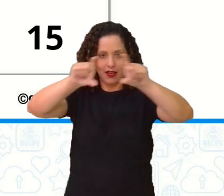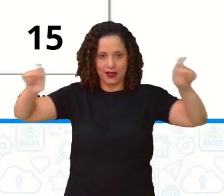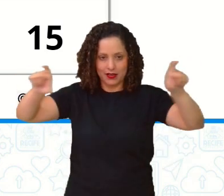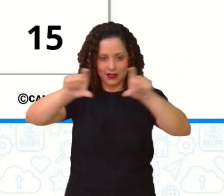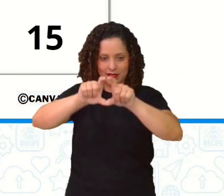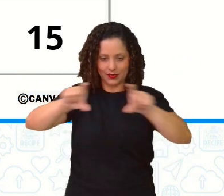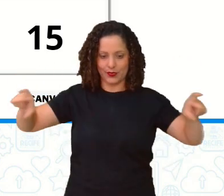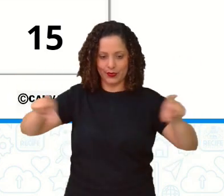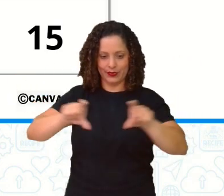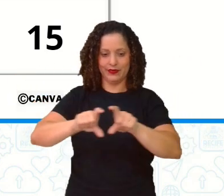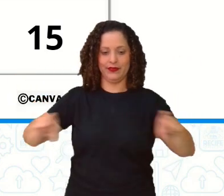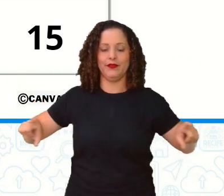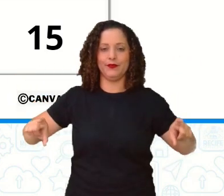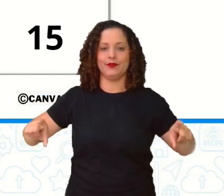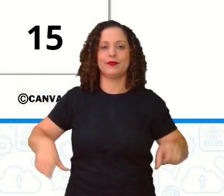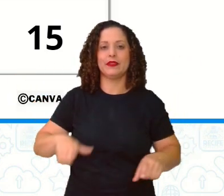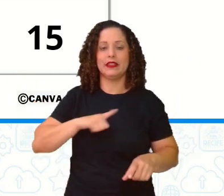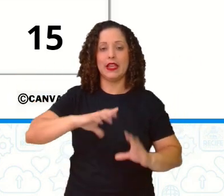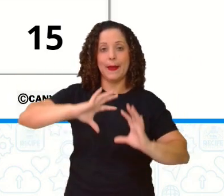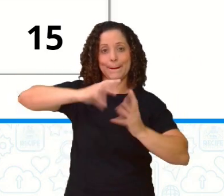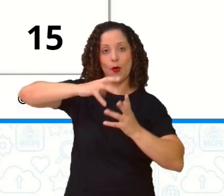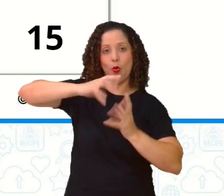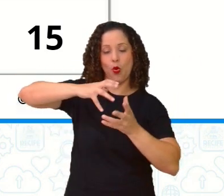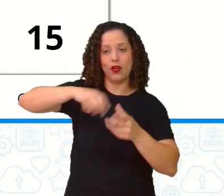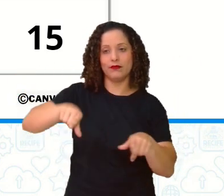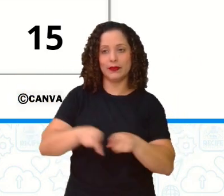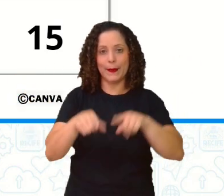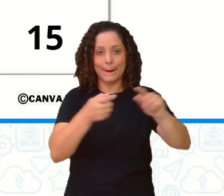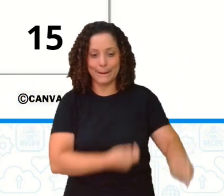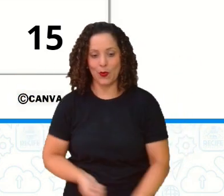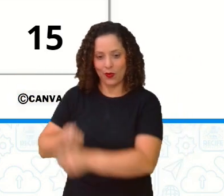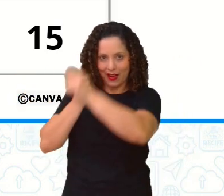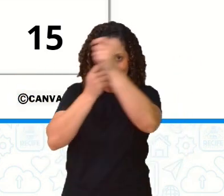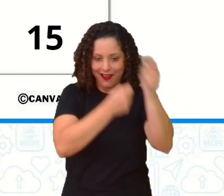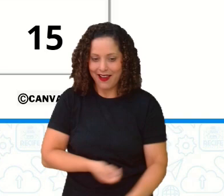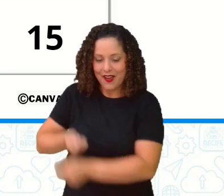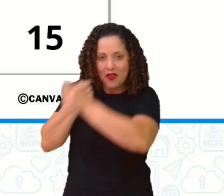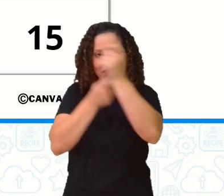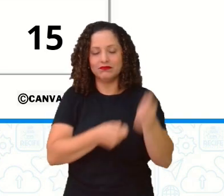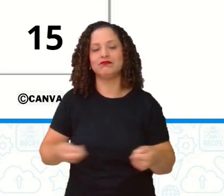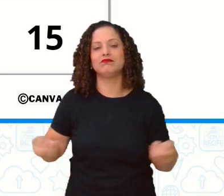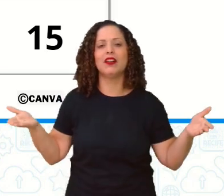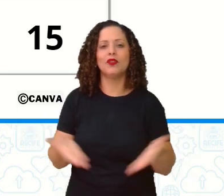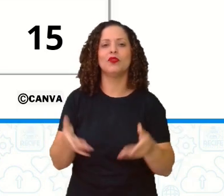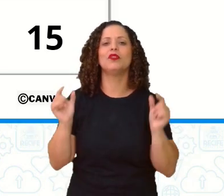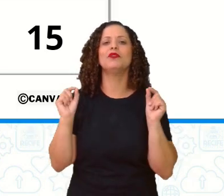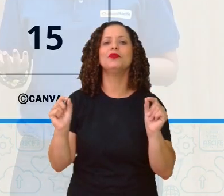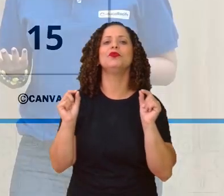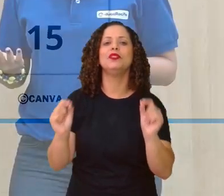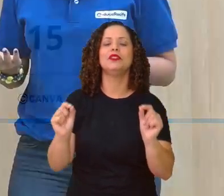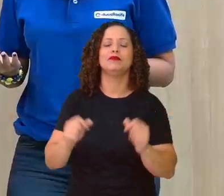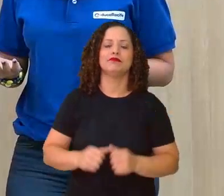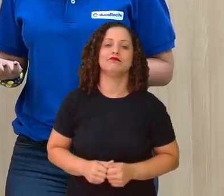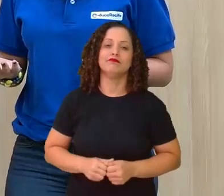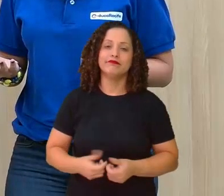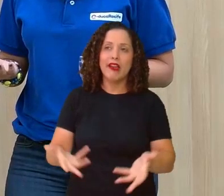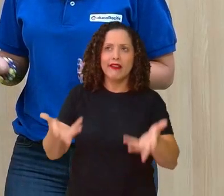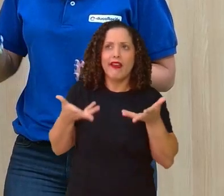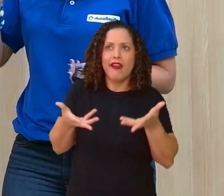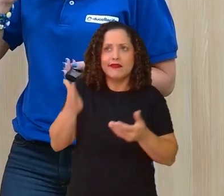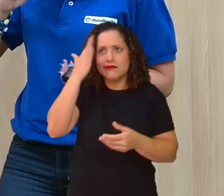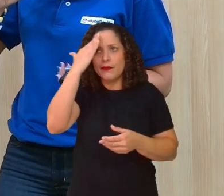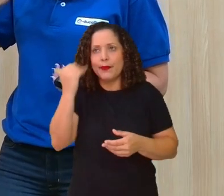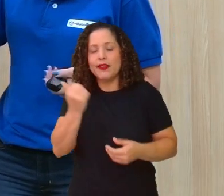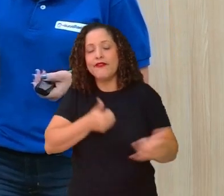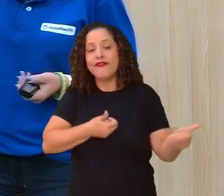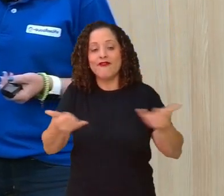bola e tenho pula-corda. E o que é que eu vou fazer agora? Se eu quero saber alguma informação,